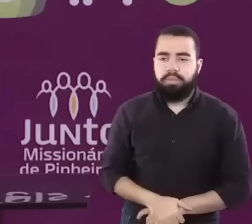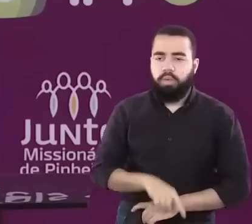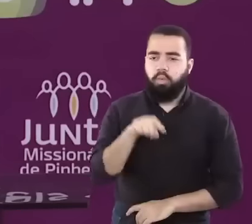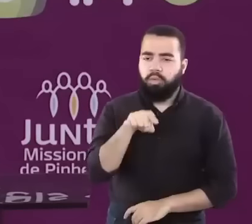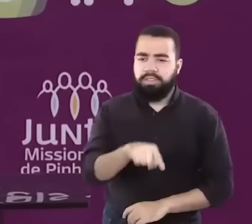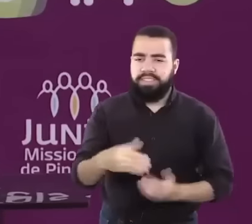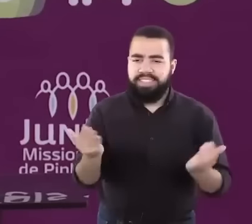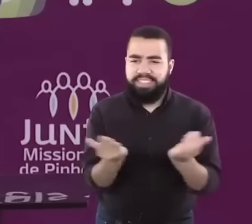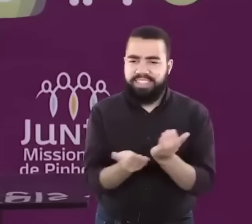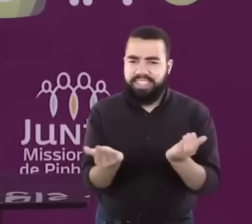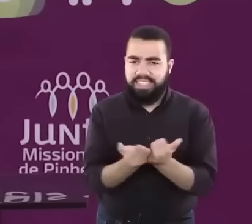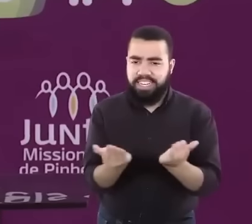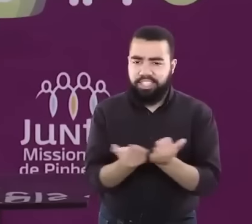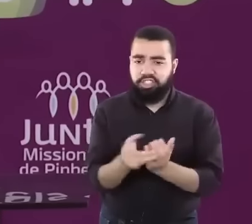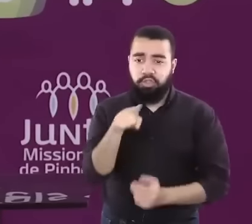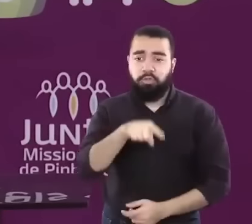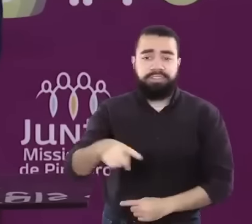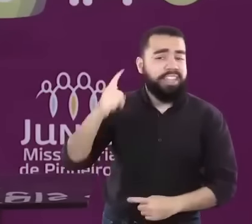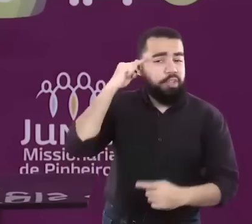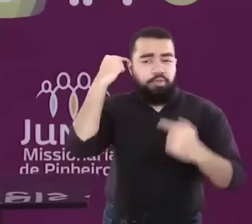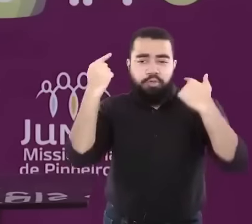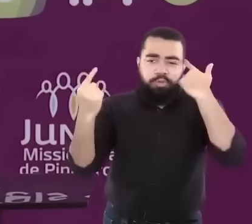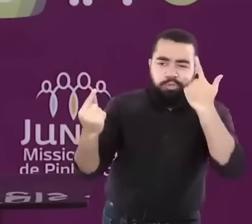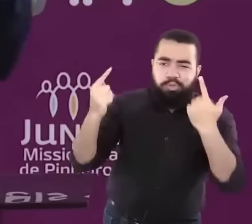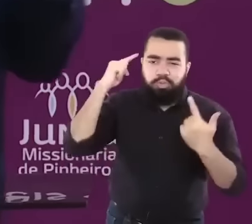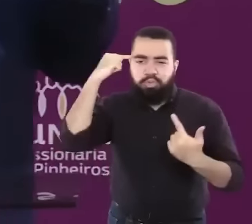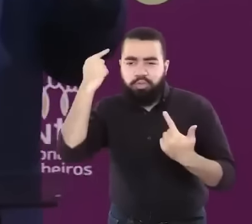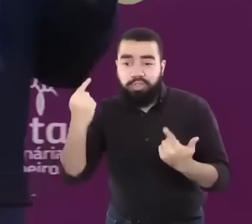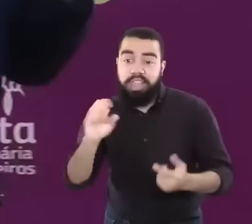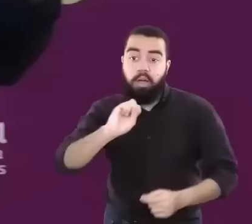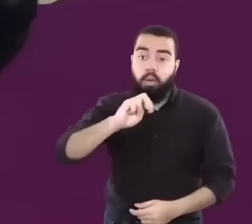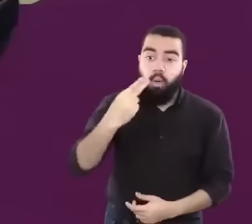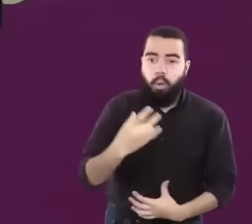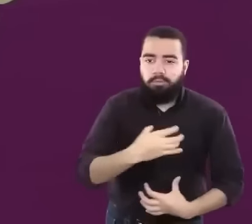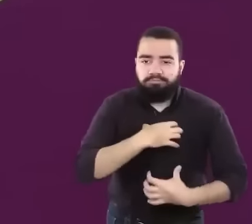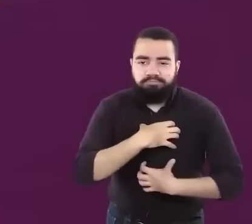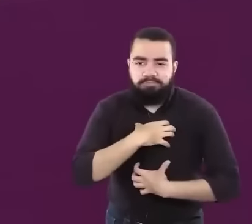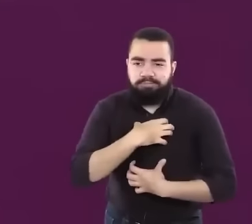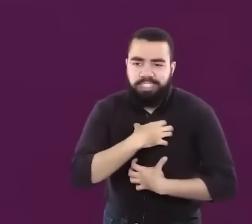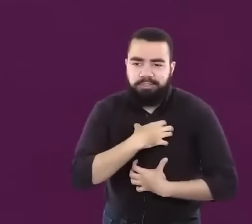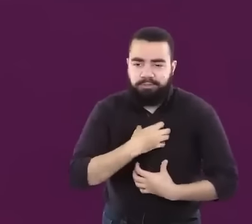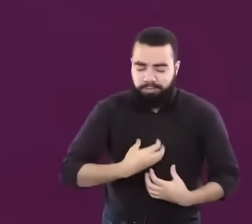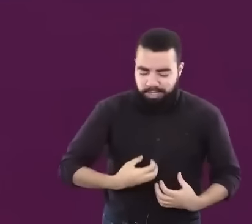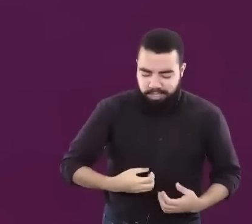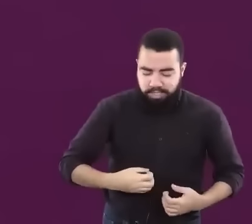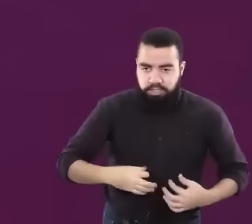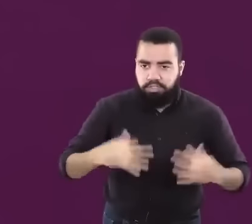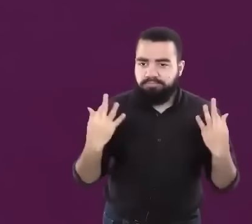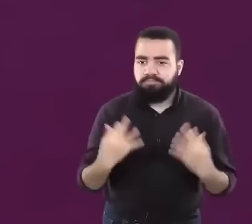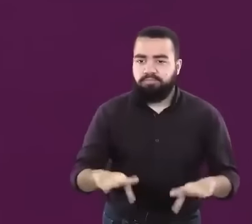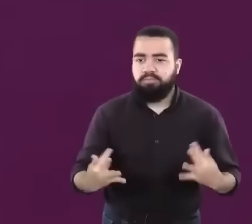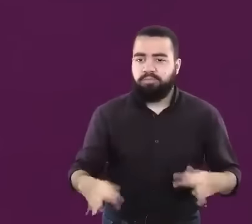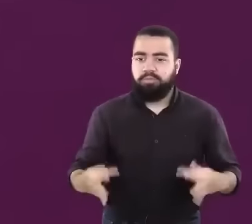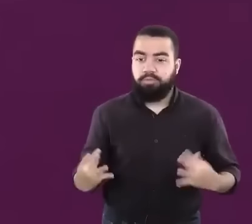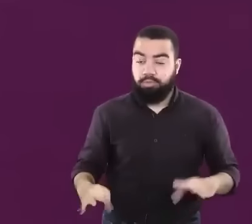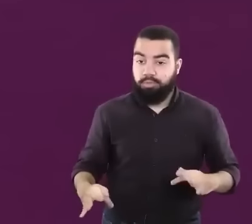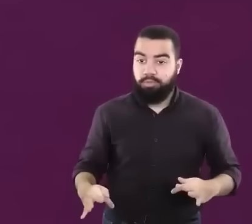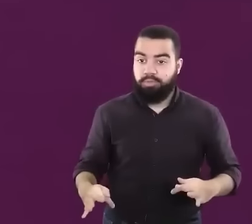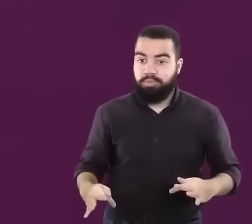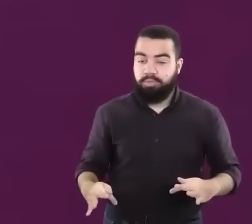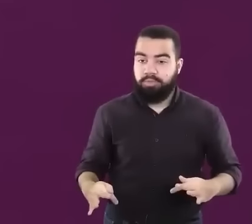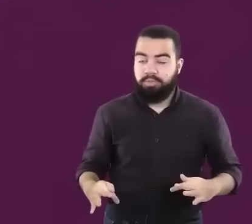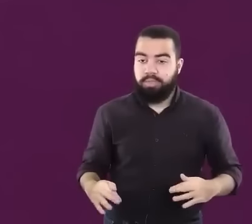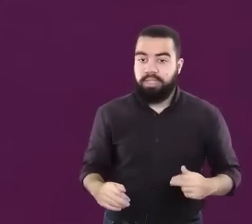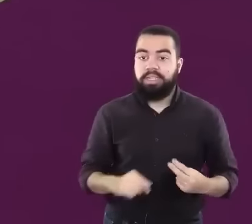você que está com essa dúvida no seu coração você que está com esse sentimento de dor eu vou dar três